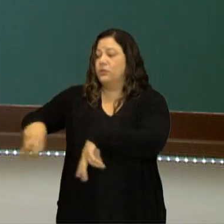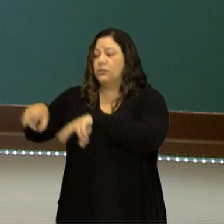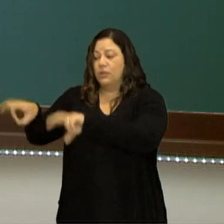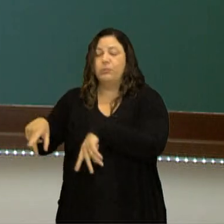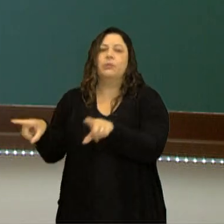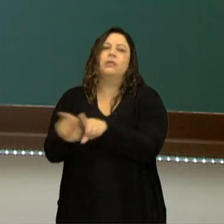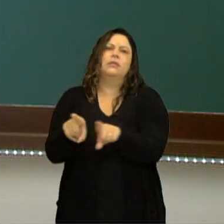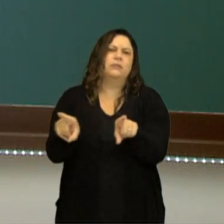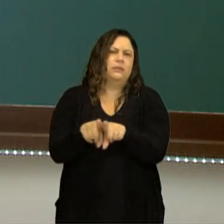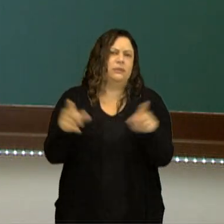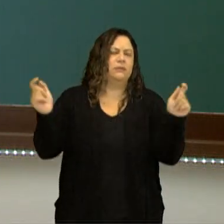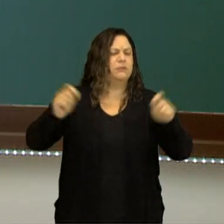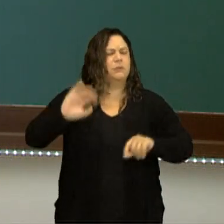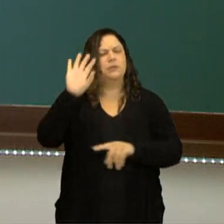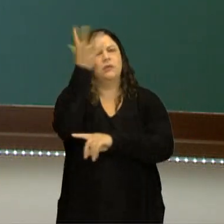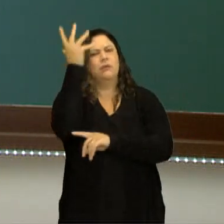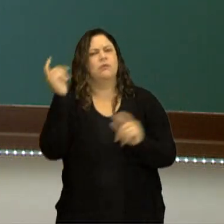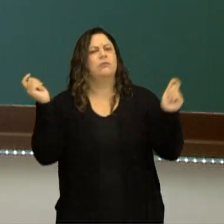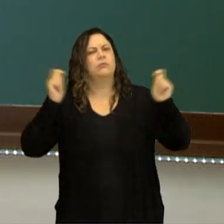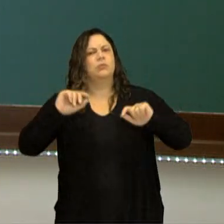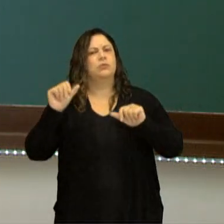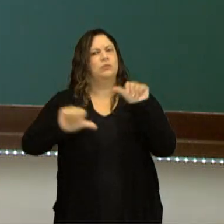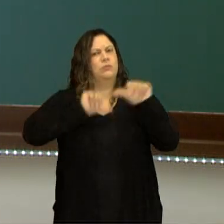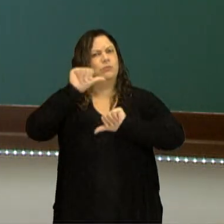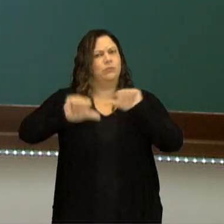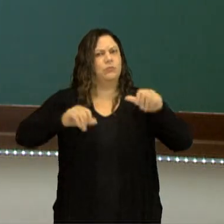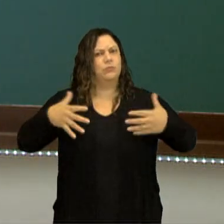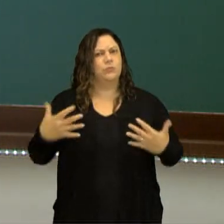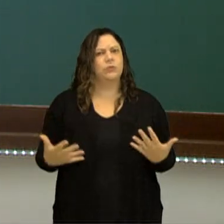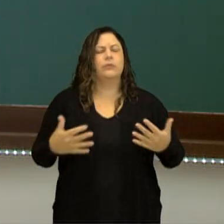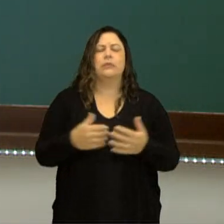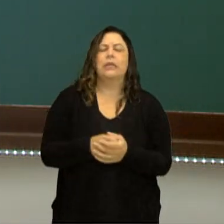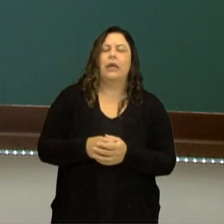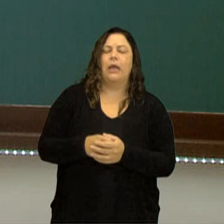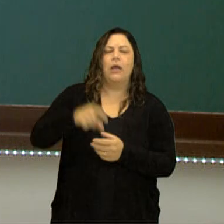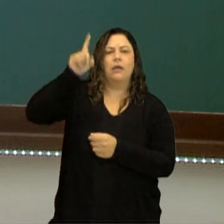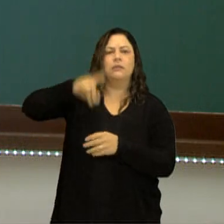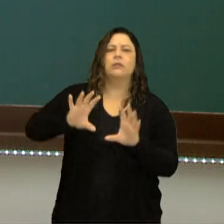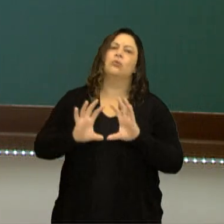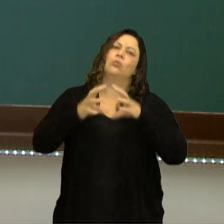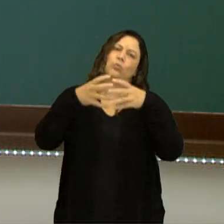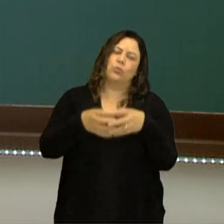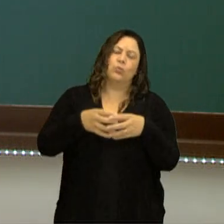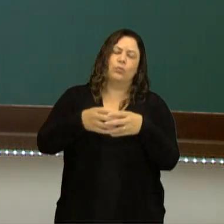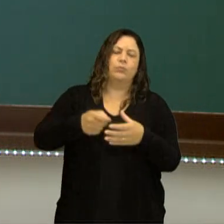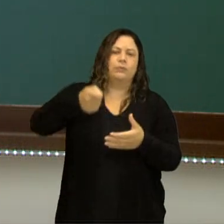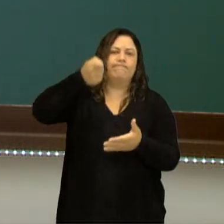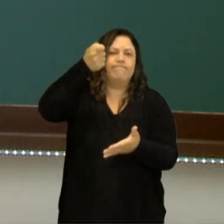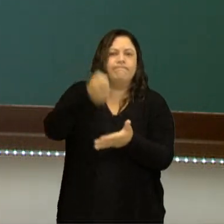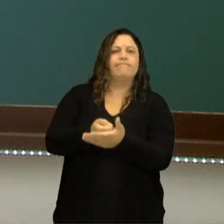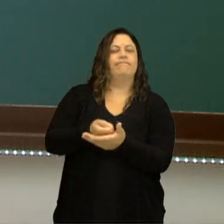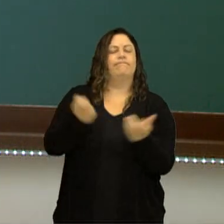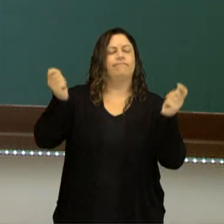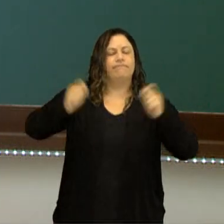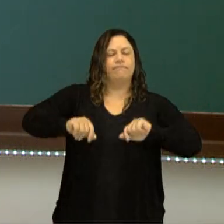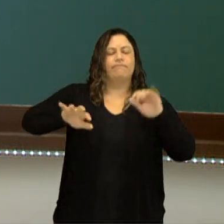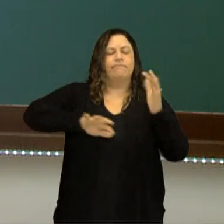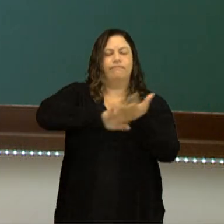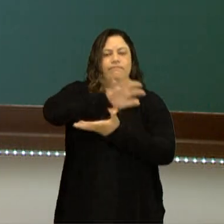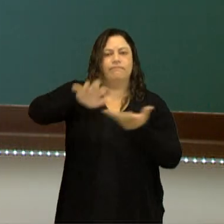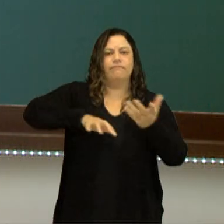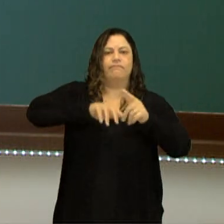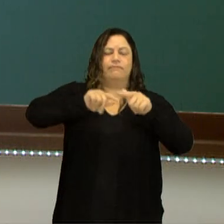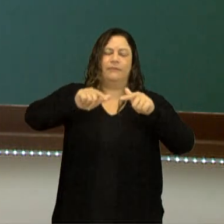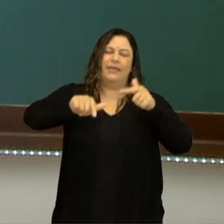estava acontecendo, o que poderia ocorrer. Os sovietes, eles vão ser decisivos na Revolução Russa de